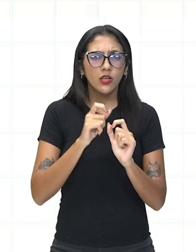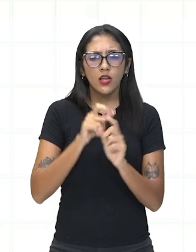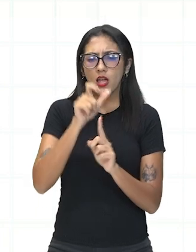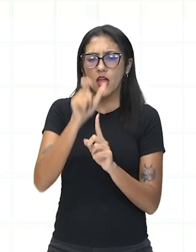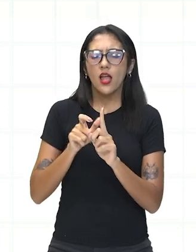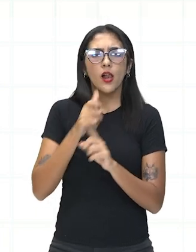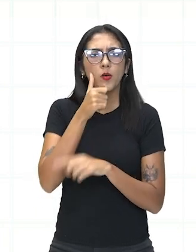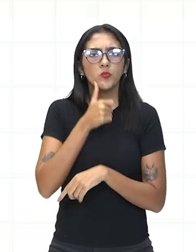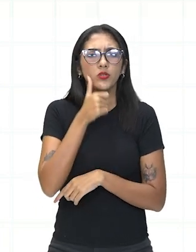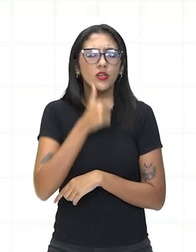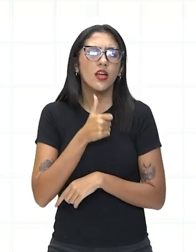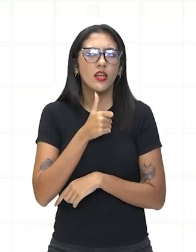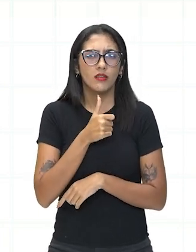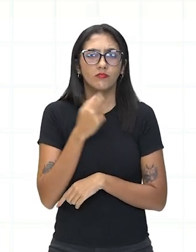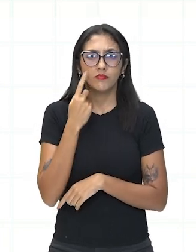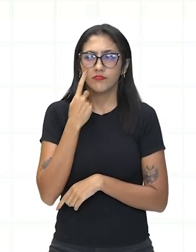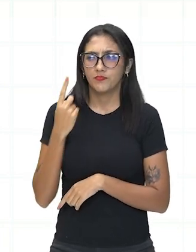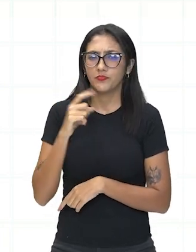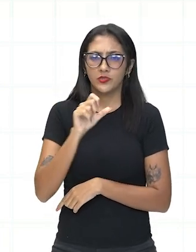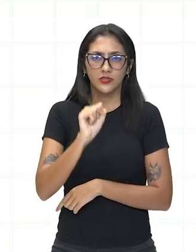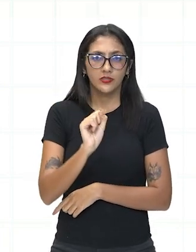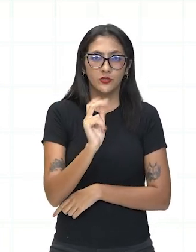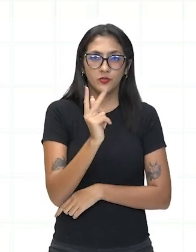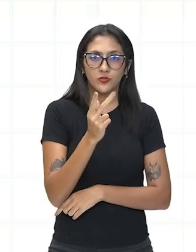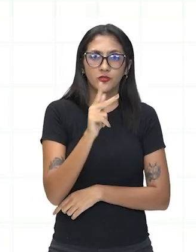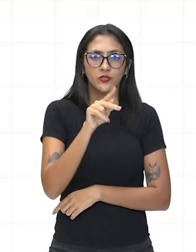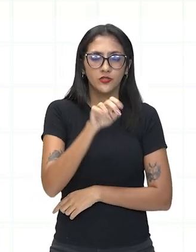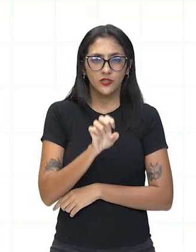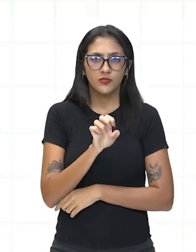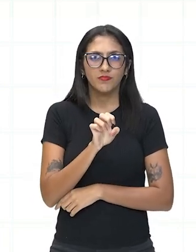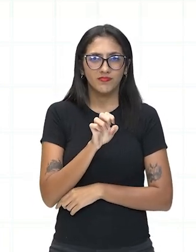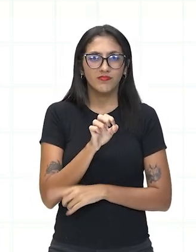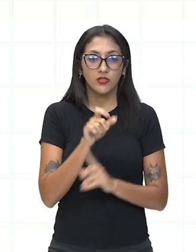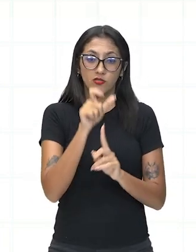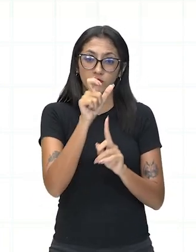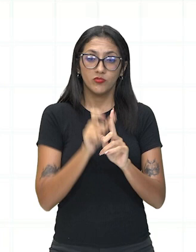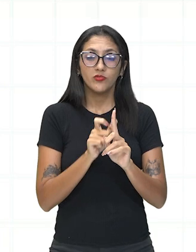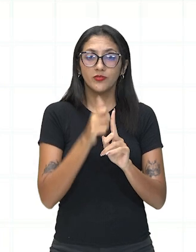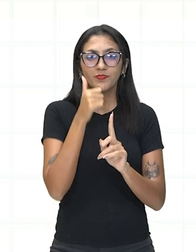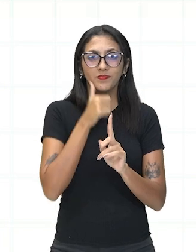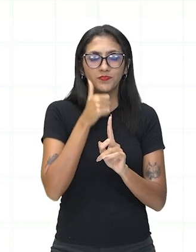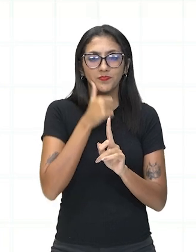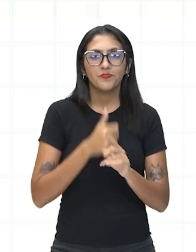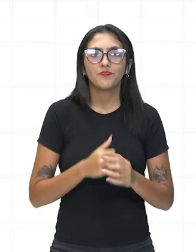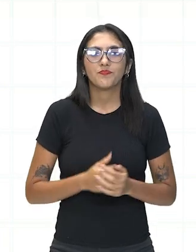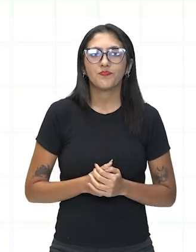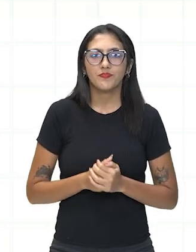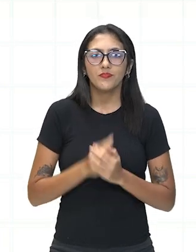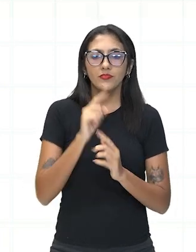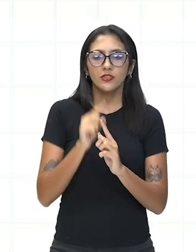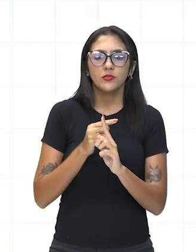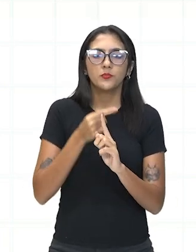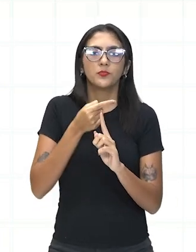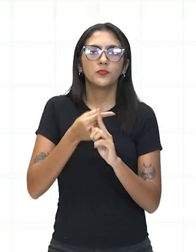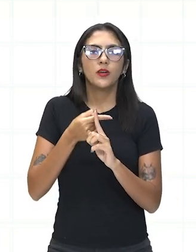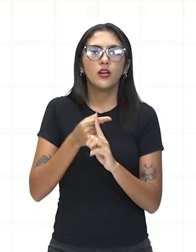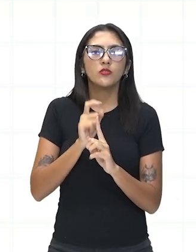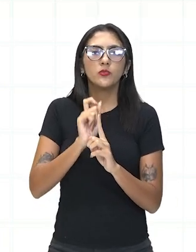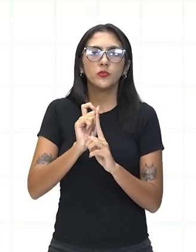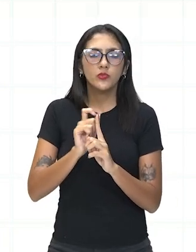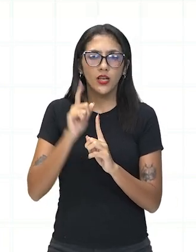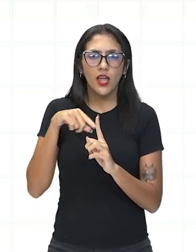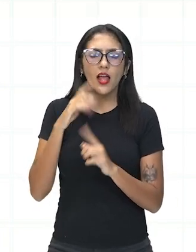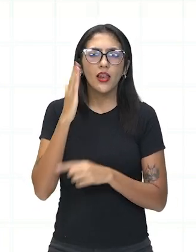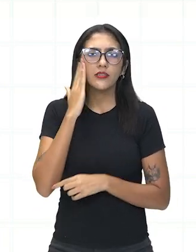inglês? Então, ela em inglês é o she, que é o sujeito. E depois, quero perguntar se ela sabe ou